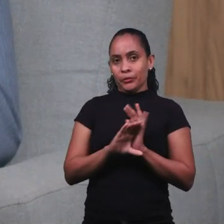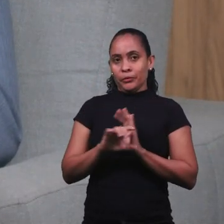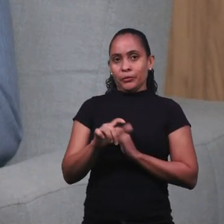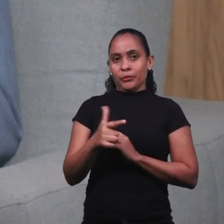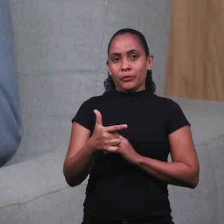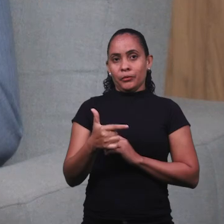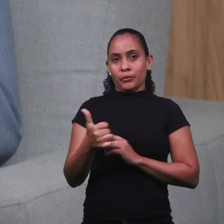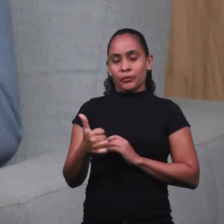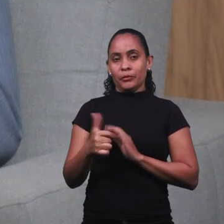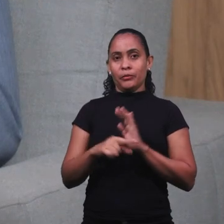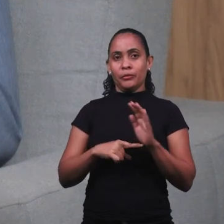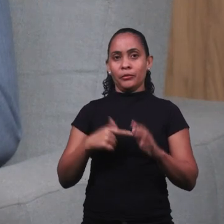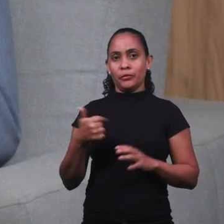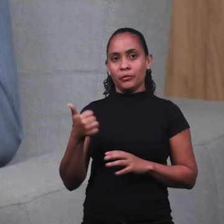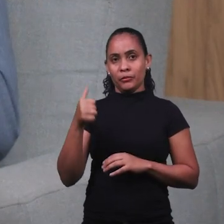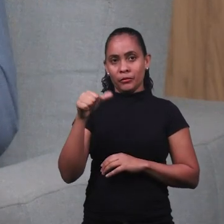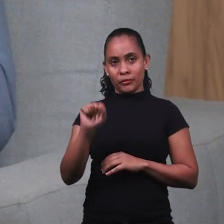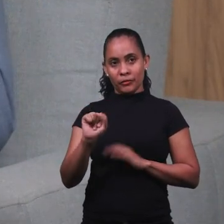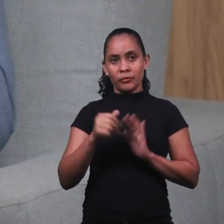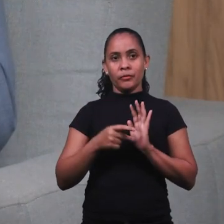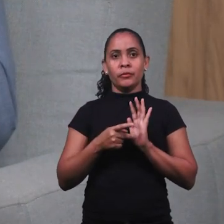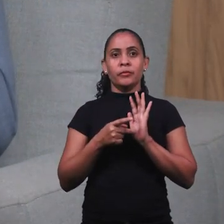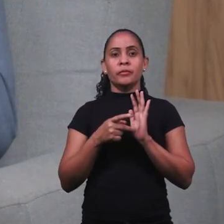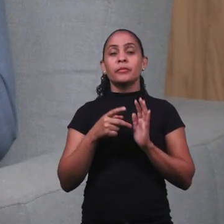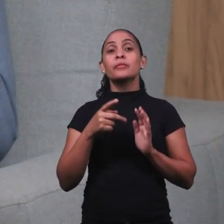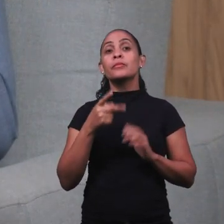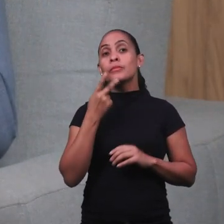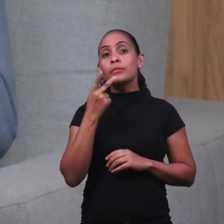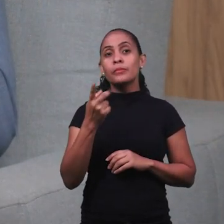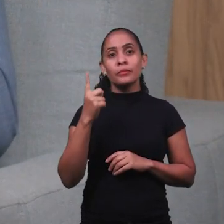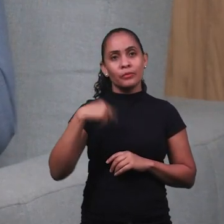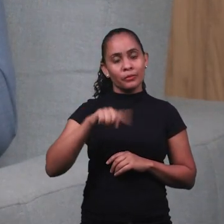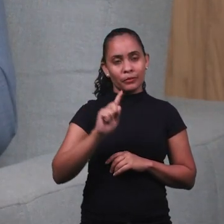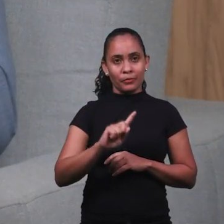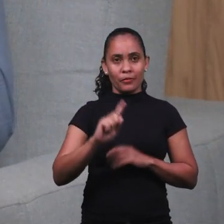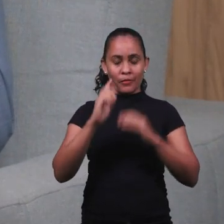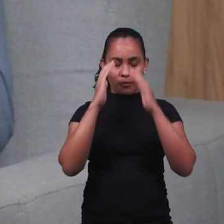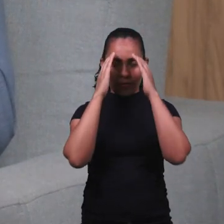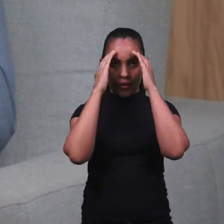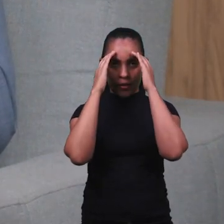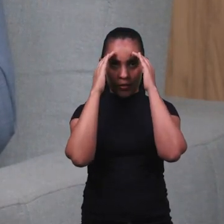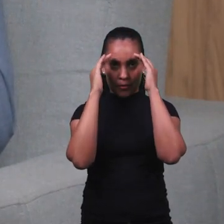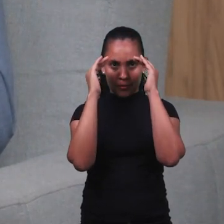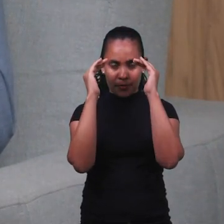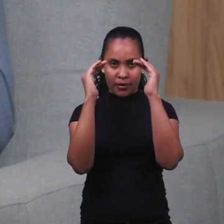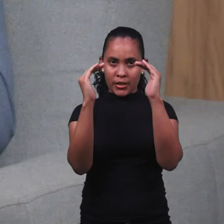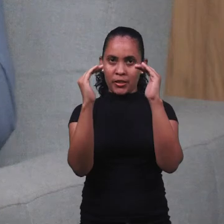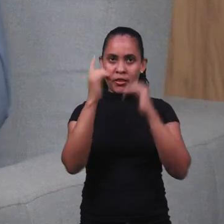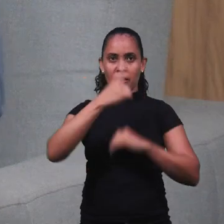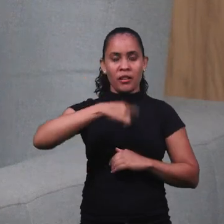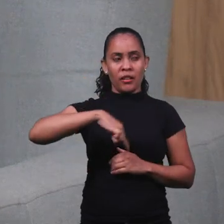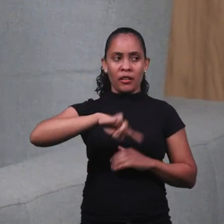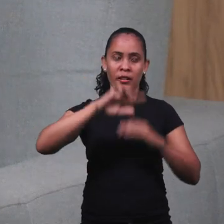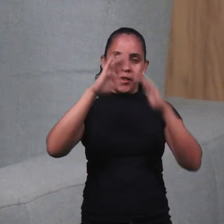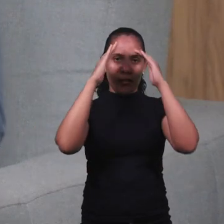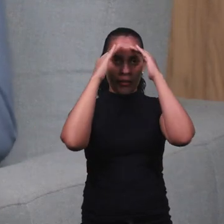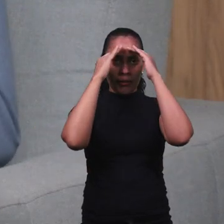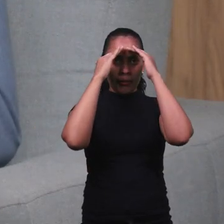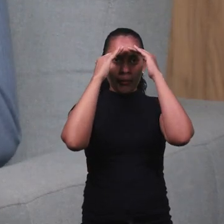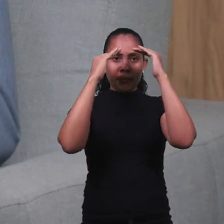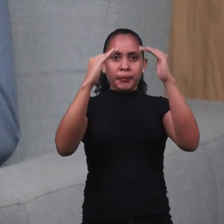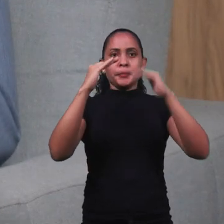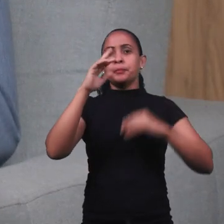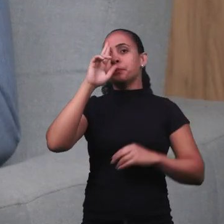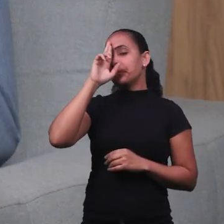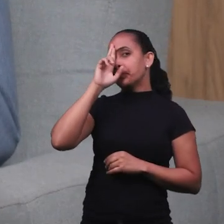verso 18, e nós vamos falar aqui de obediência. Os nossos irmãos idosos mostrando aqui que eles são obedientes ao